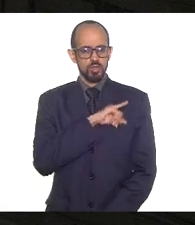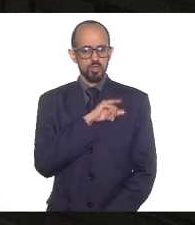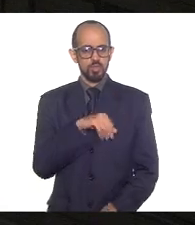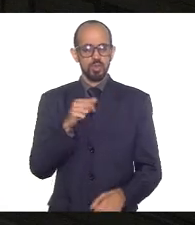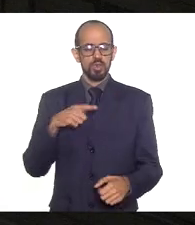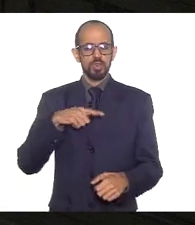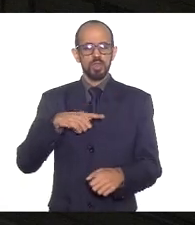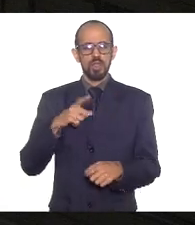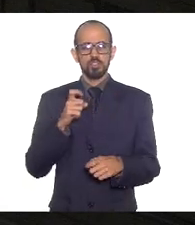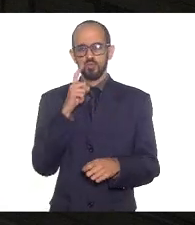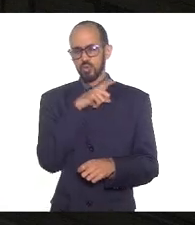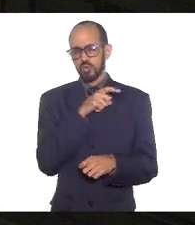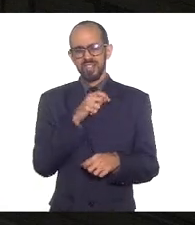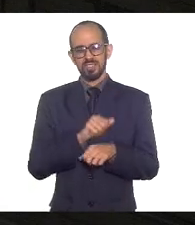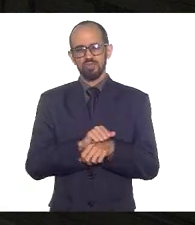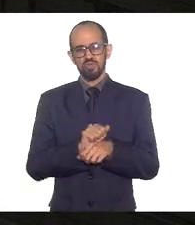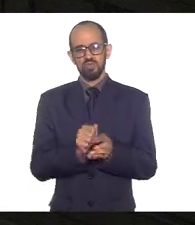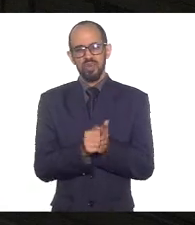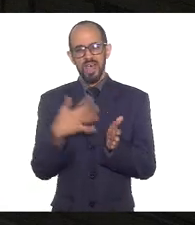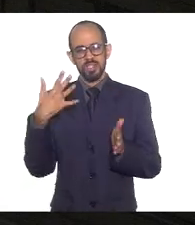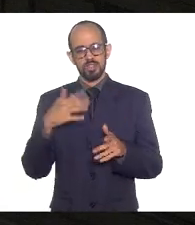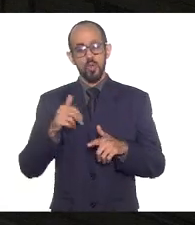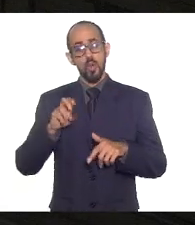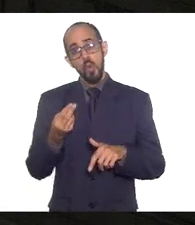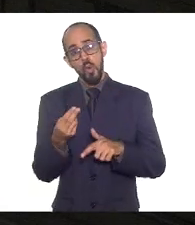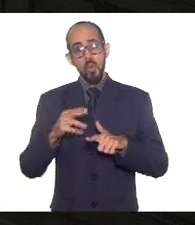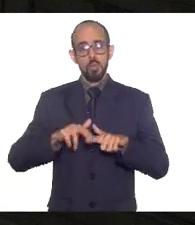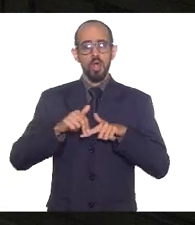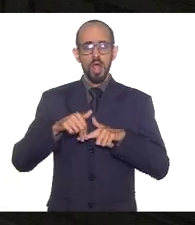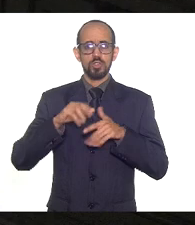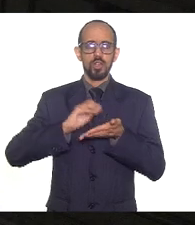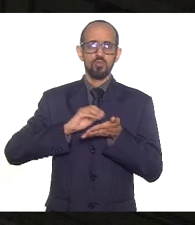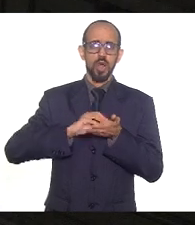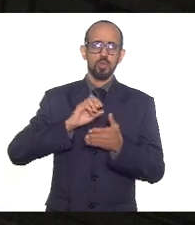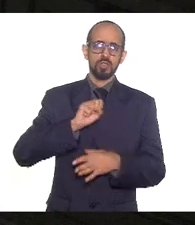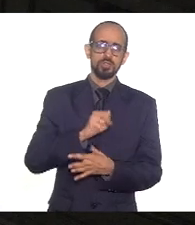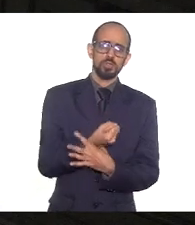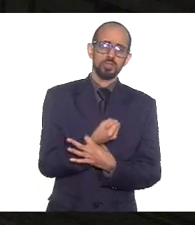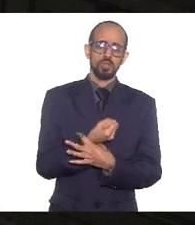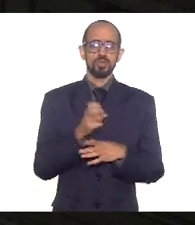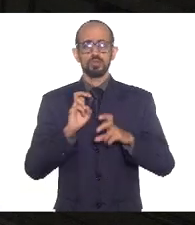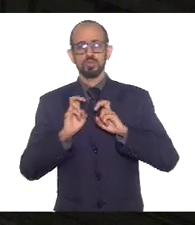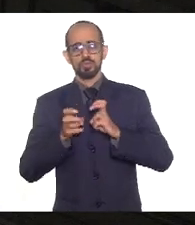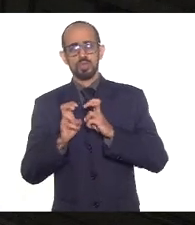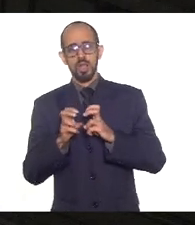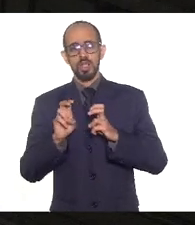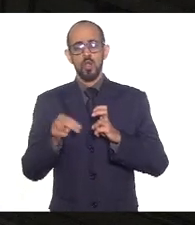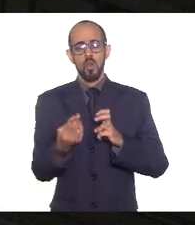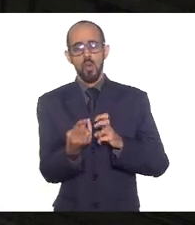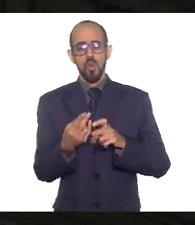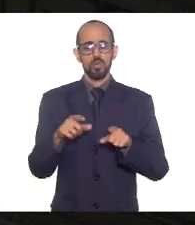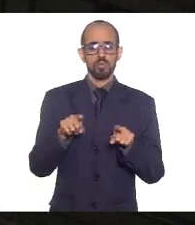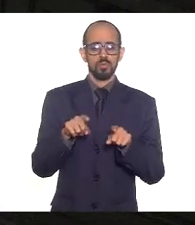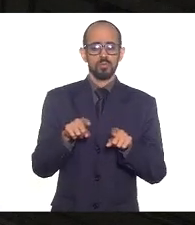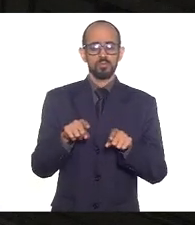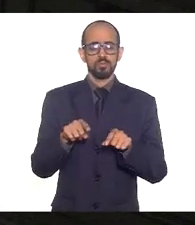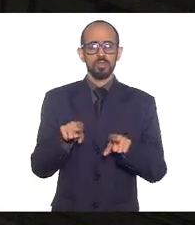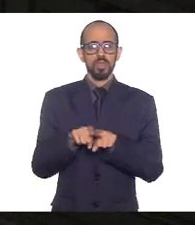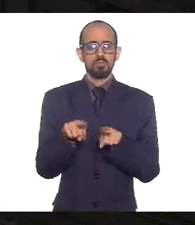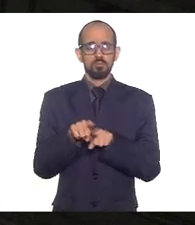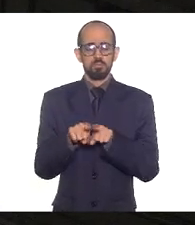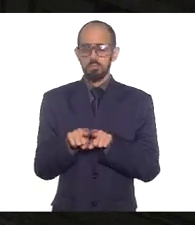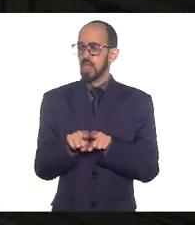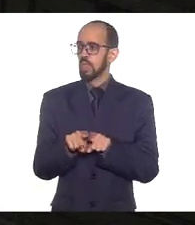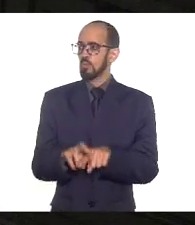imensas dificuldade seja pela falta de segurança que a nesses Transportes em relação até